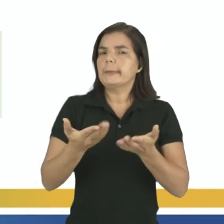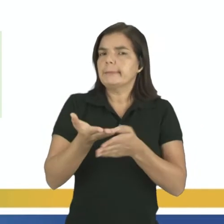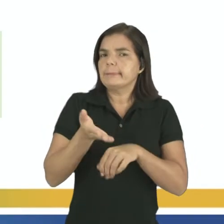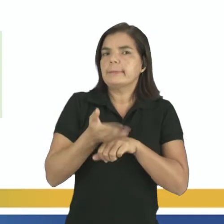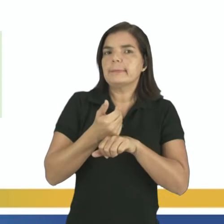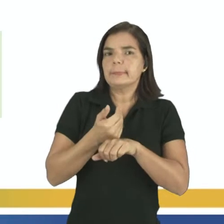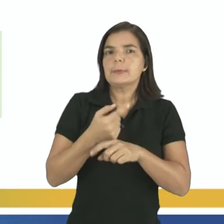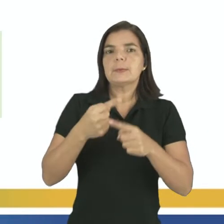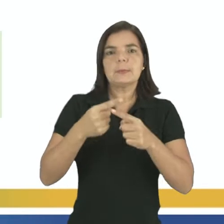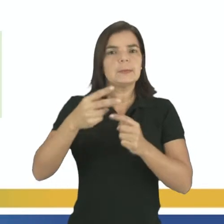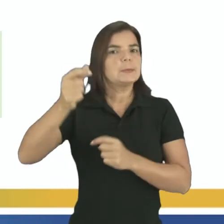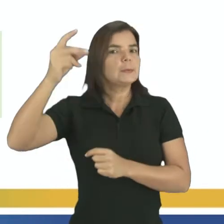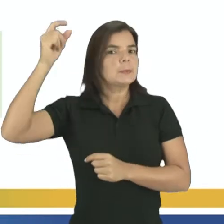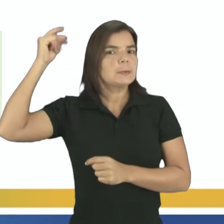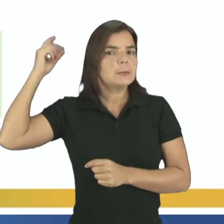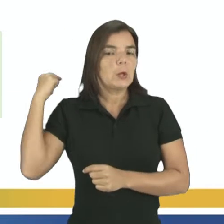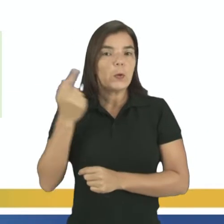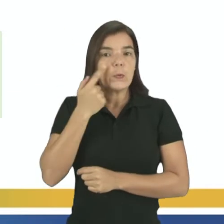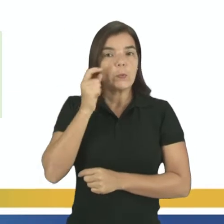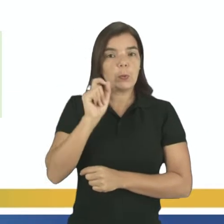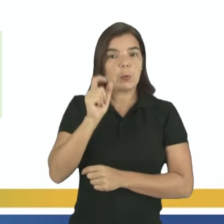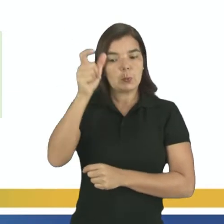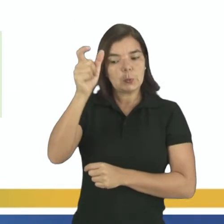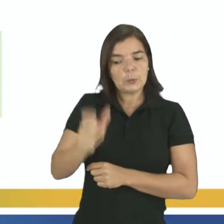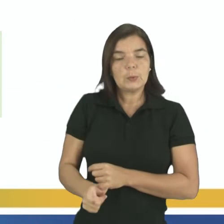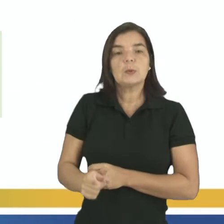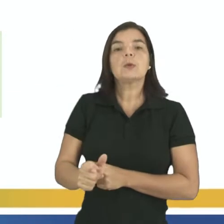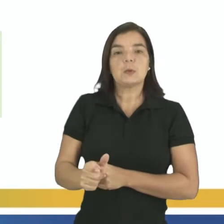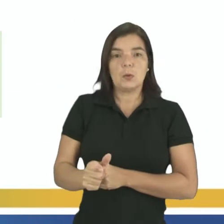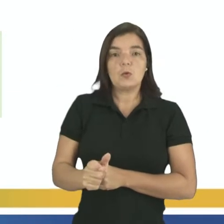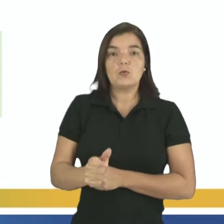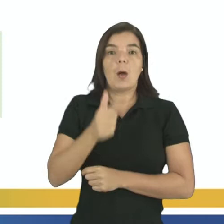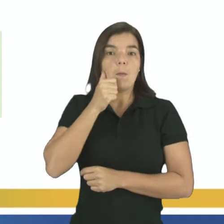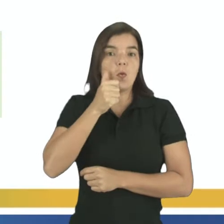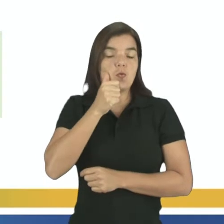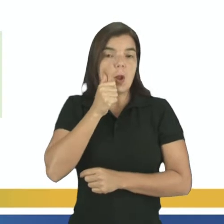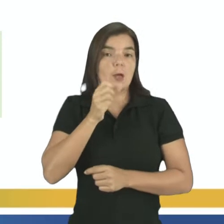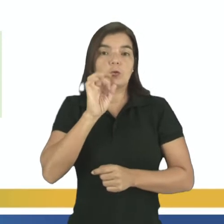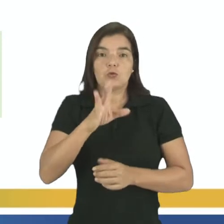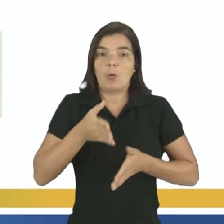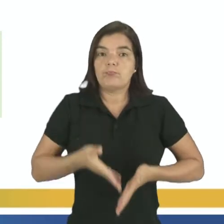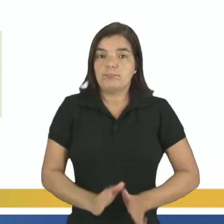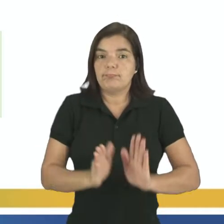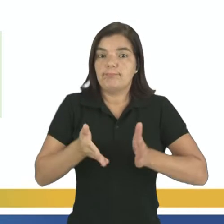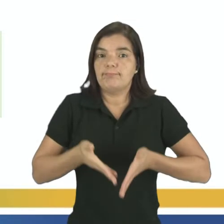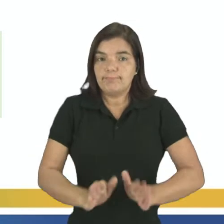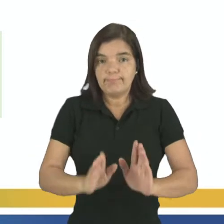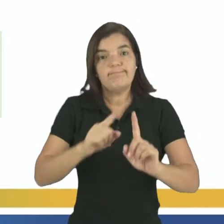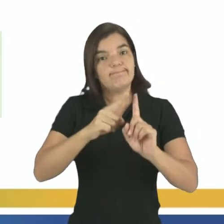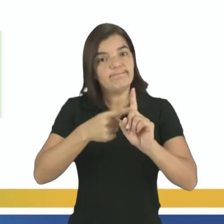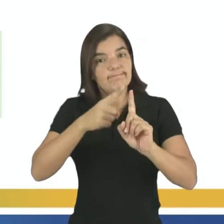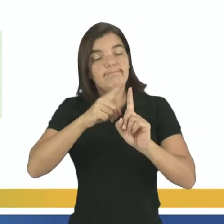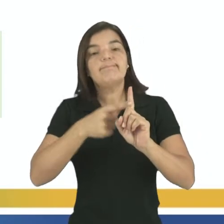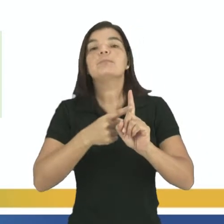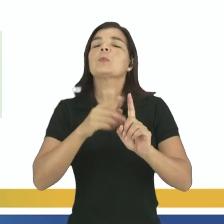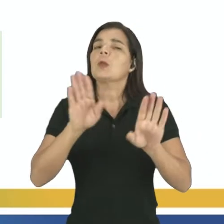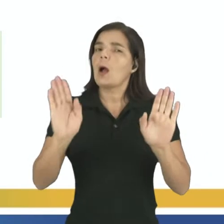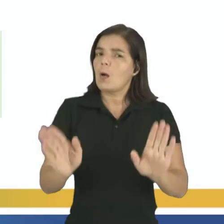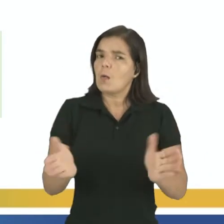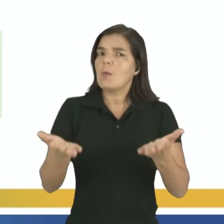recente, porque antigamente ela vista só como papel procriador, os métodos contraceptivos,